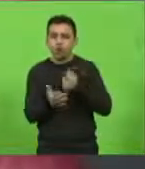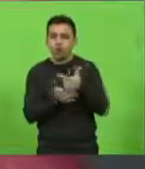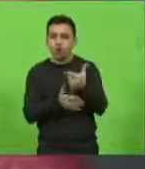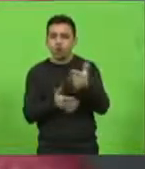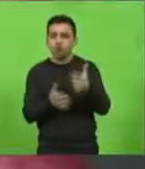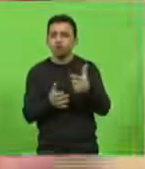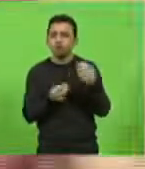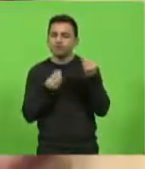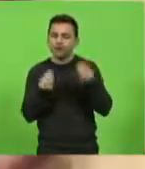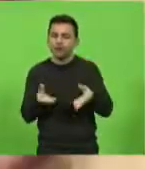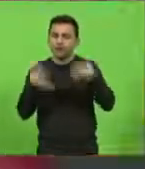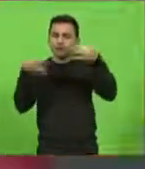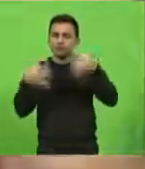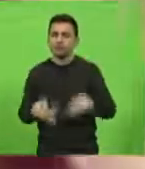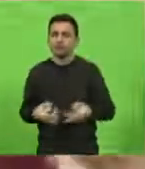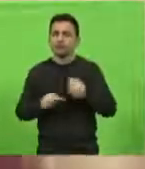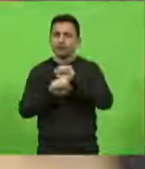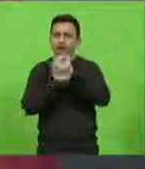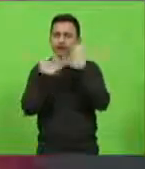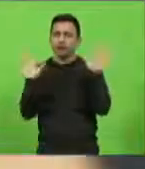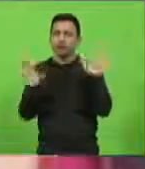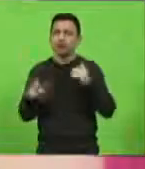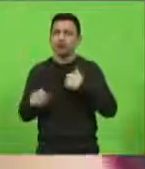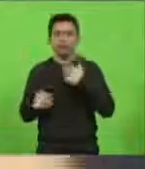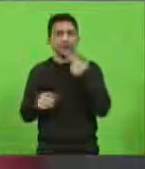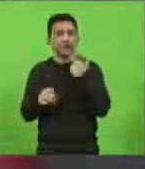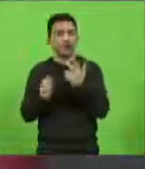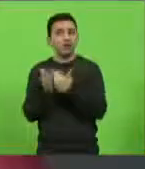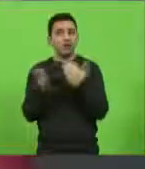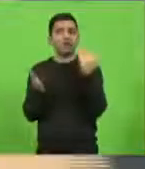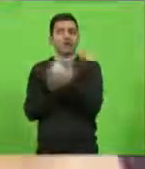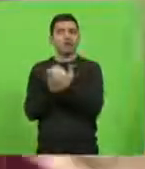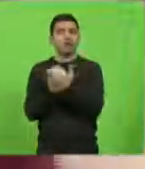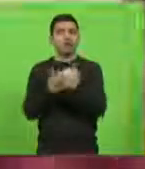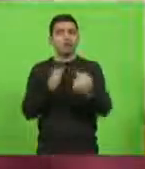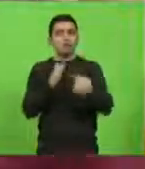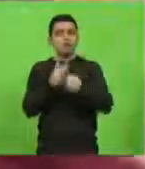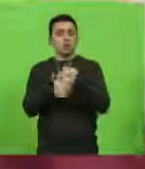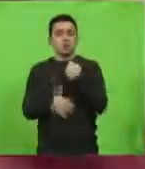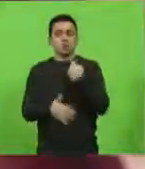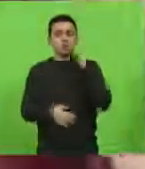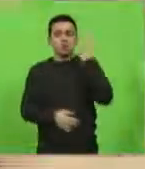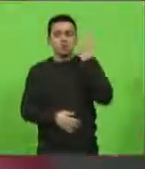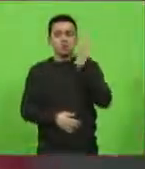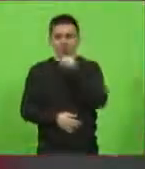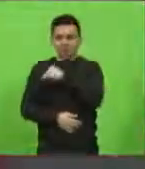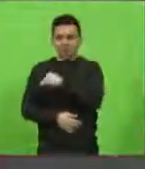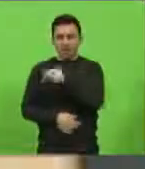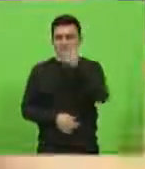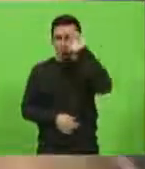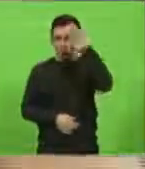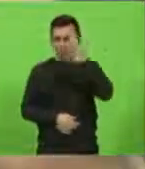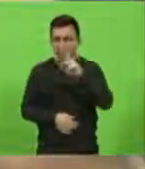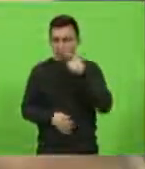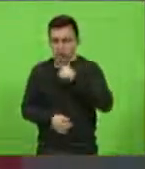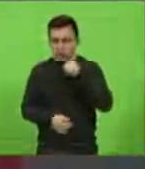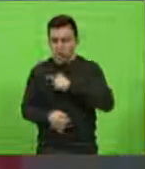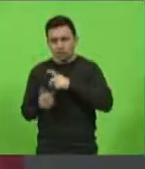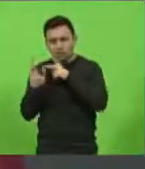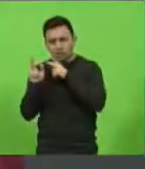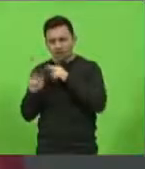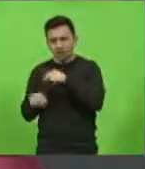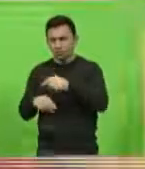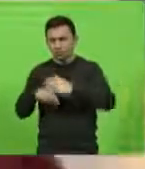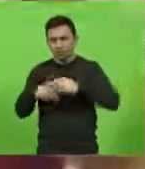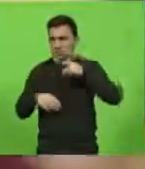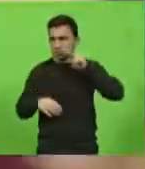de forma legalizada e transparente valem pergunto-me ainda se o responsável consegue dormir apesar das consequências dos